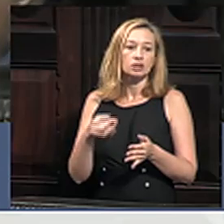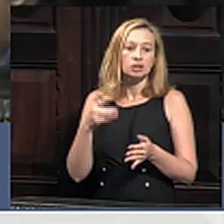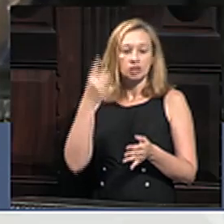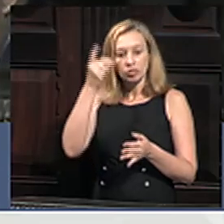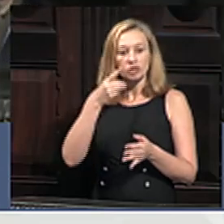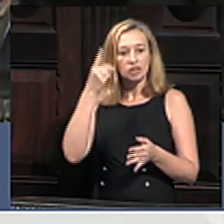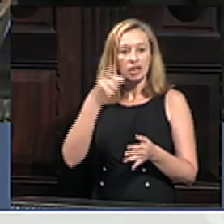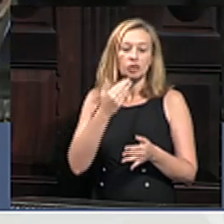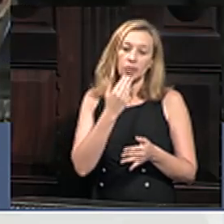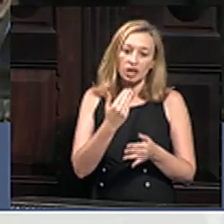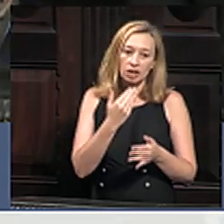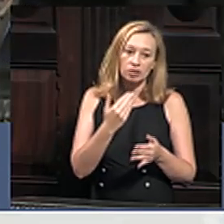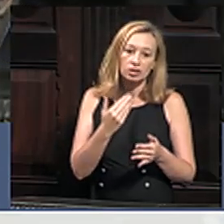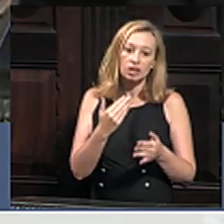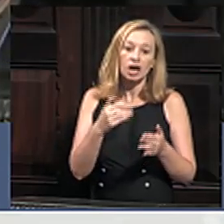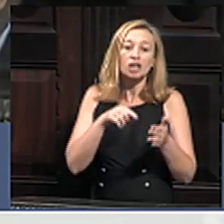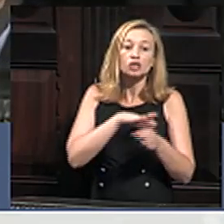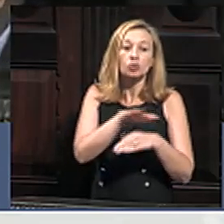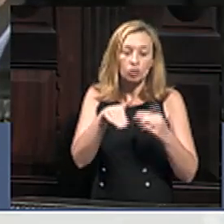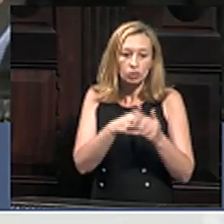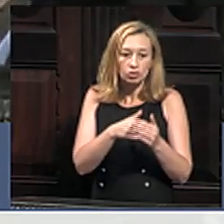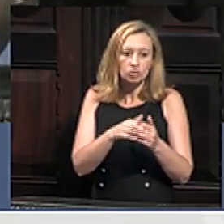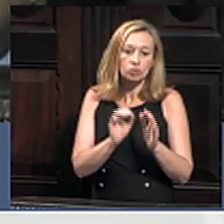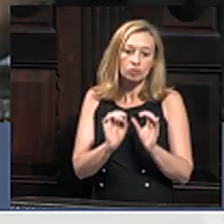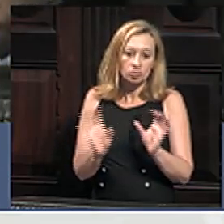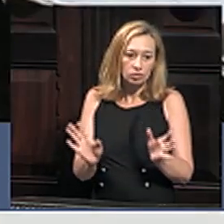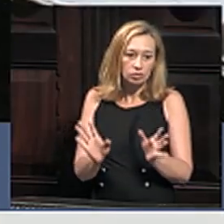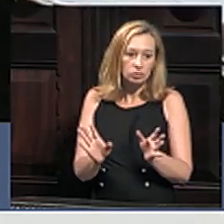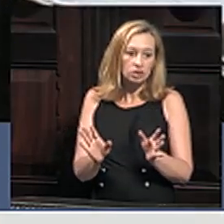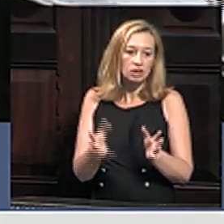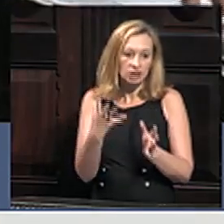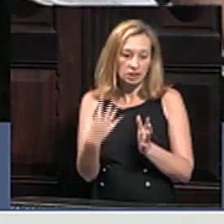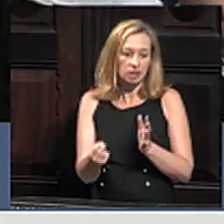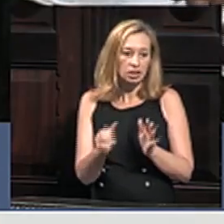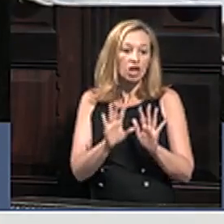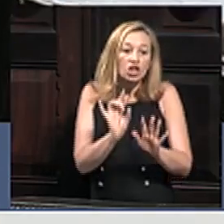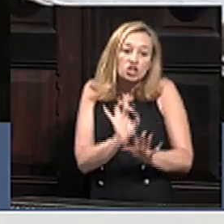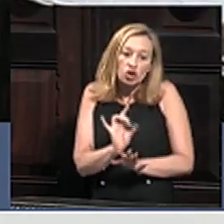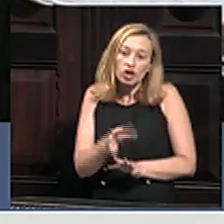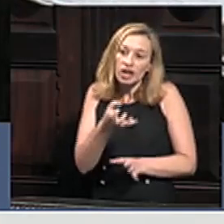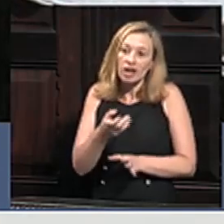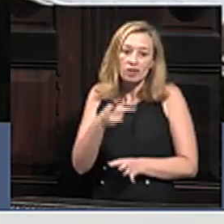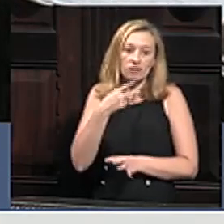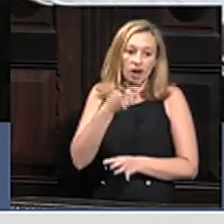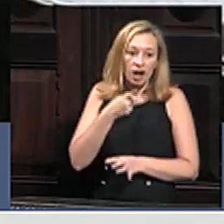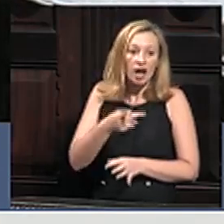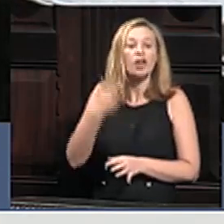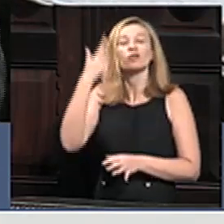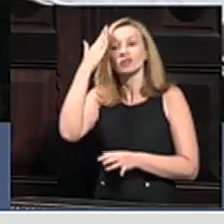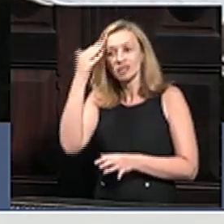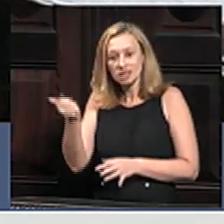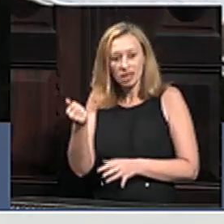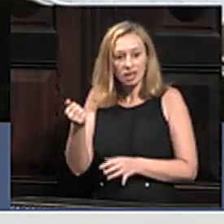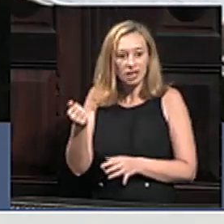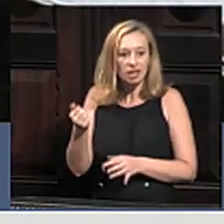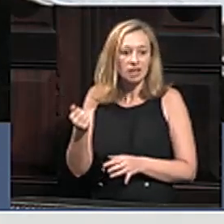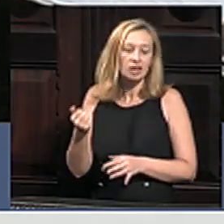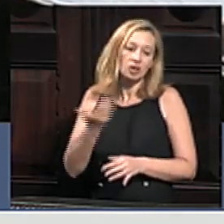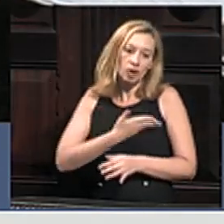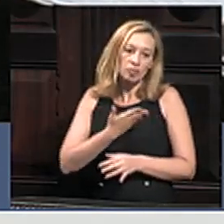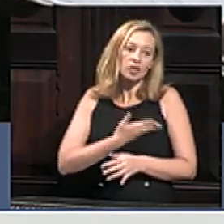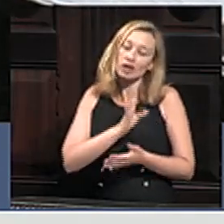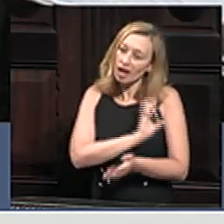democraticamente falando, e numa questão de educação. Vamos lá, entramos... Eu só quero registrar que eu sei que Vossa Excelência é muito educado.